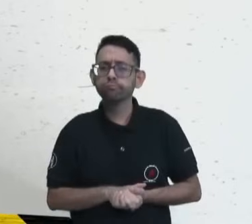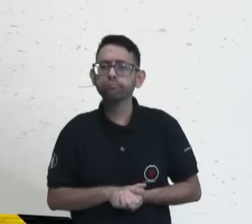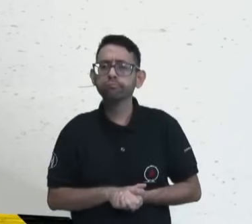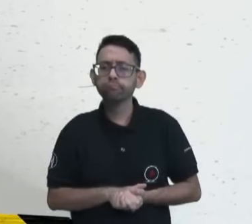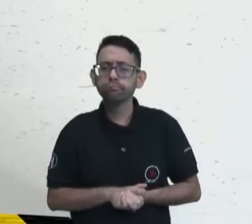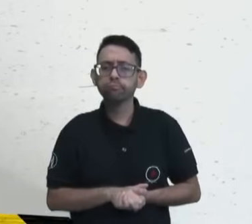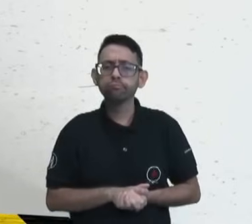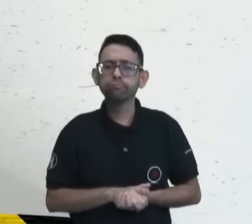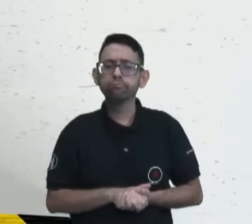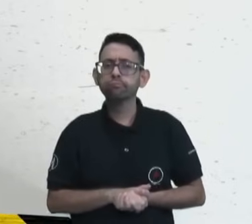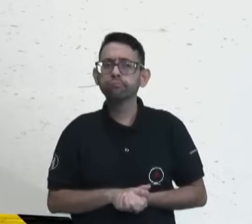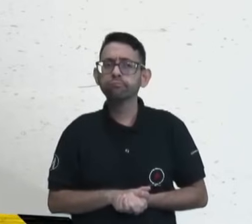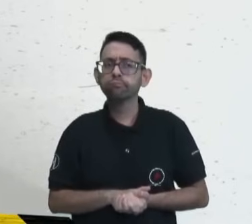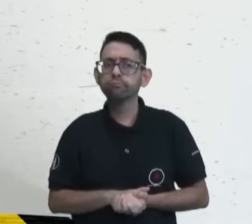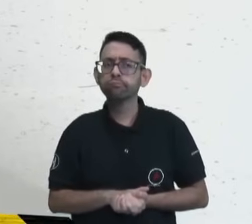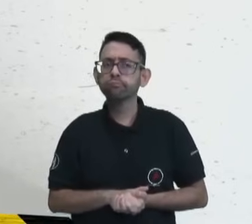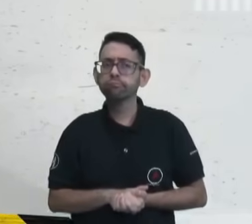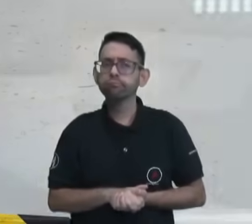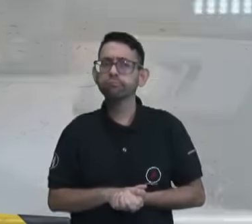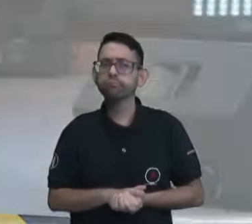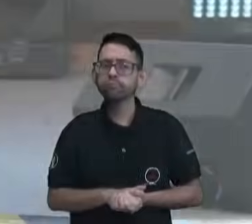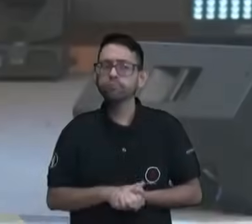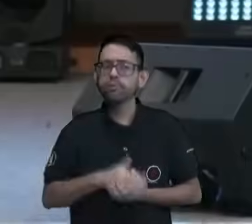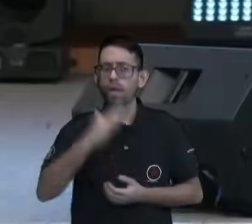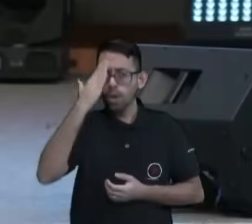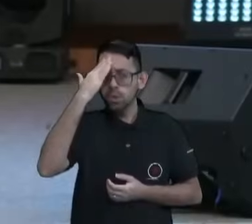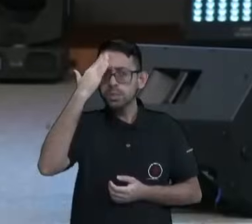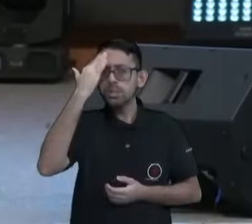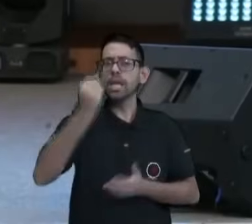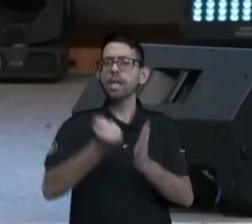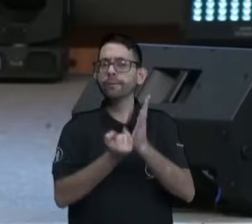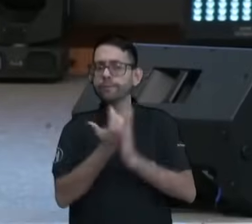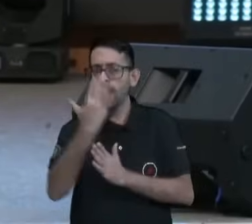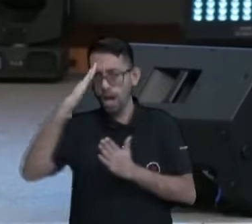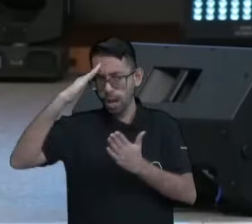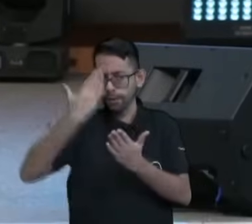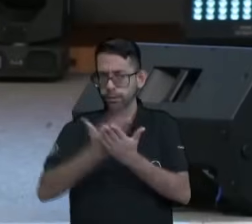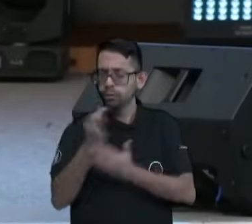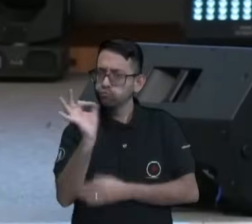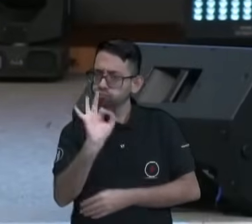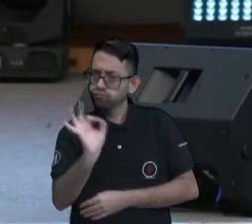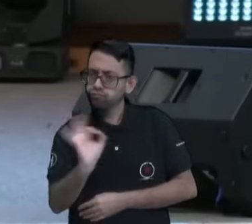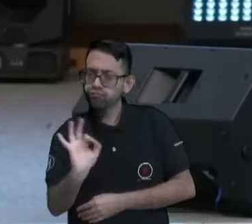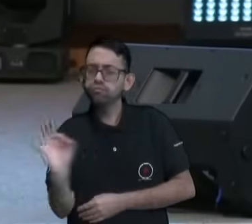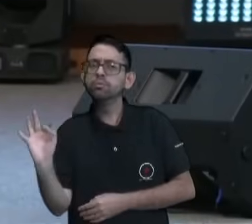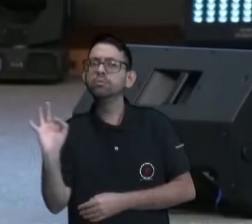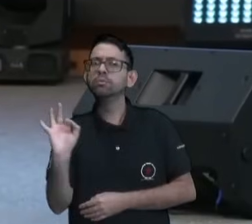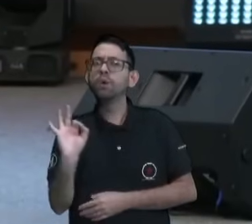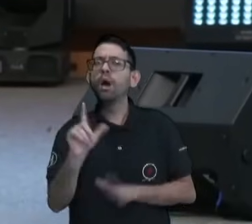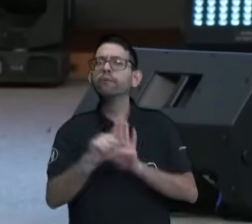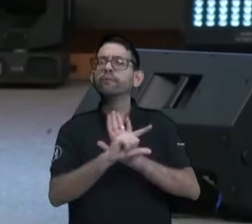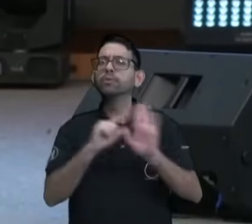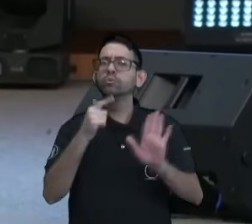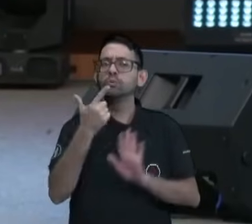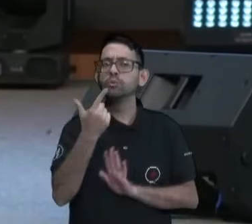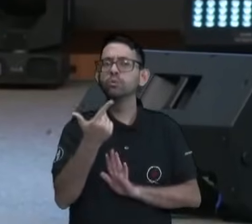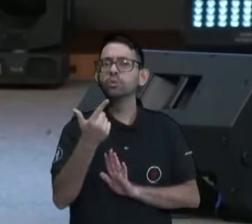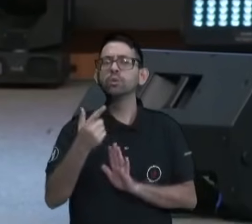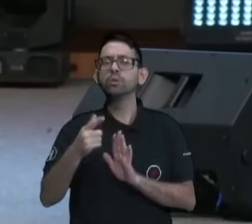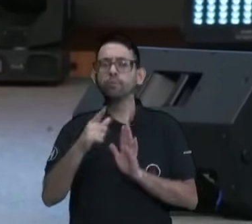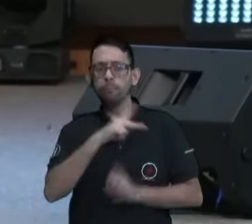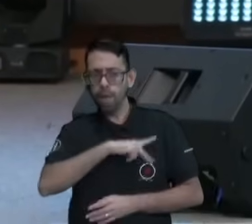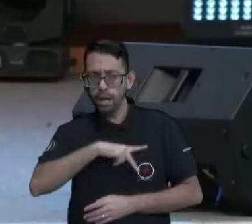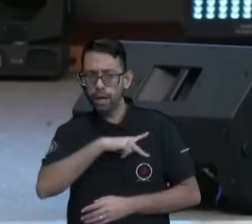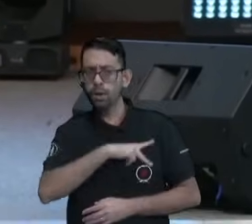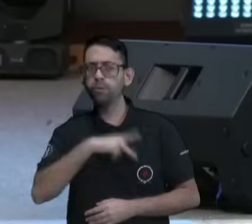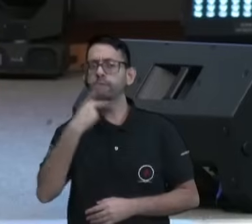vocês muitos aqui não me dando crédito depois no versículo de número dois o apóstolo Paulo vai